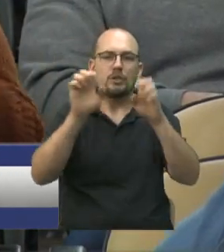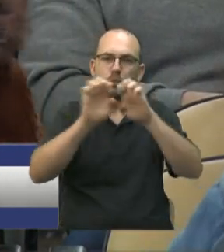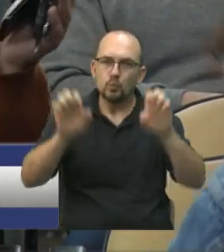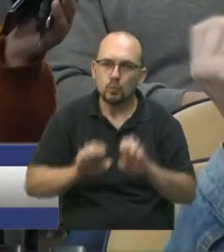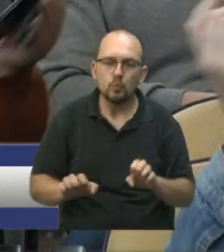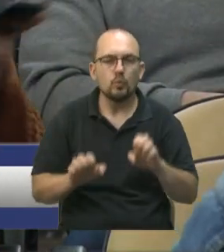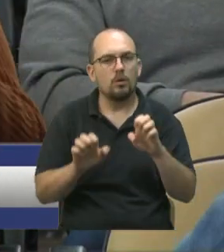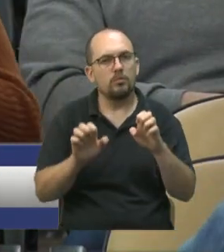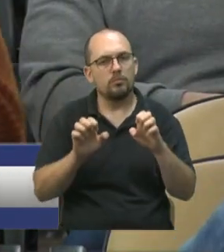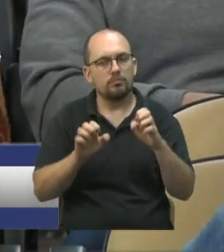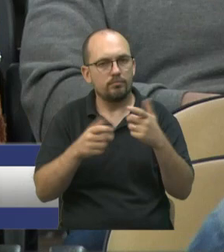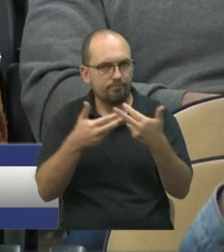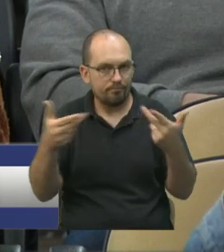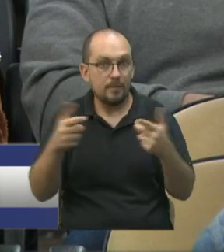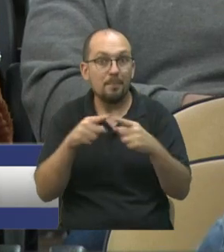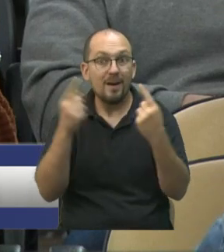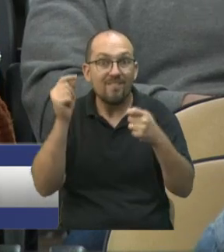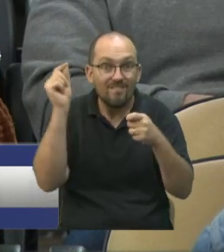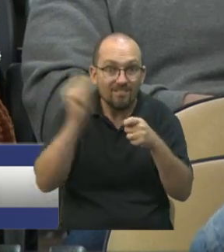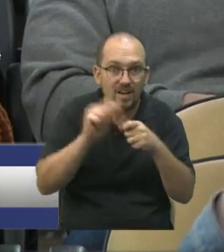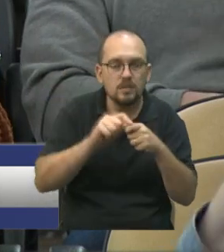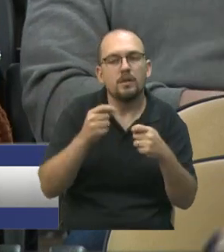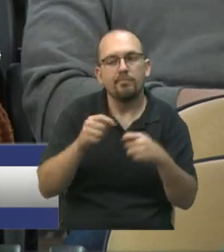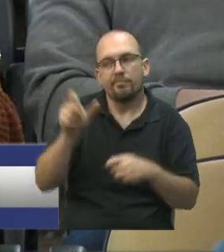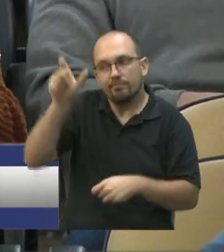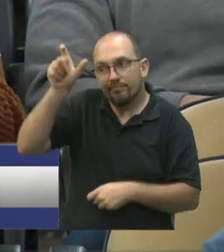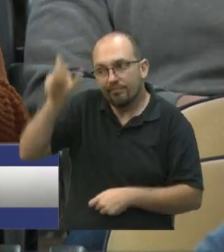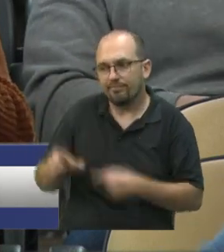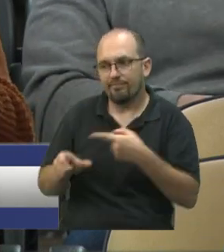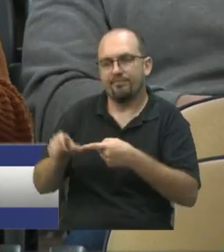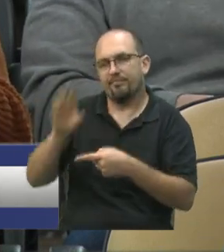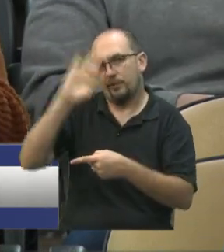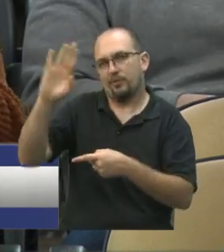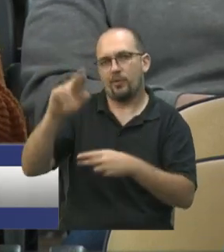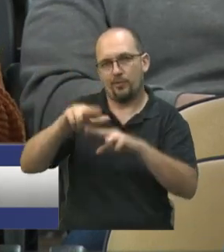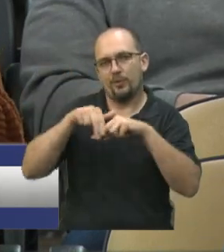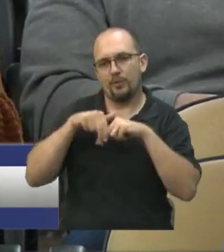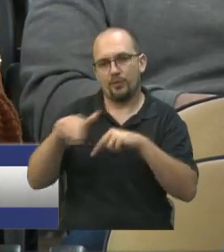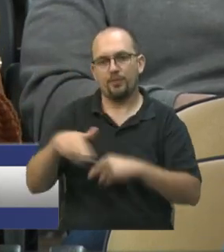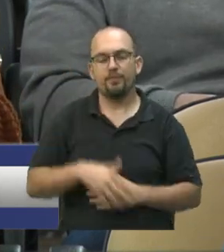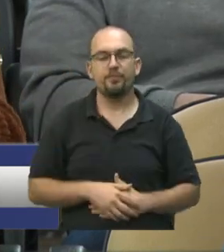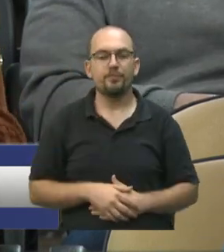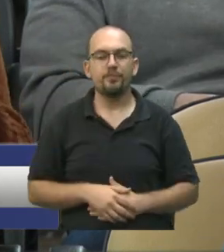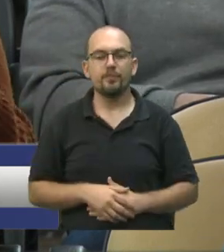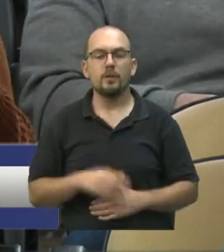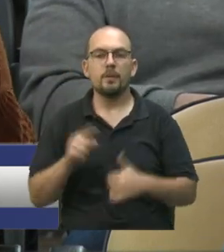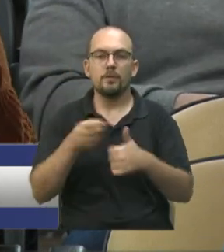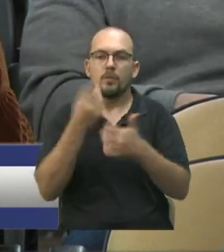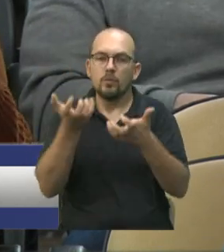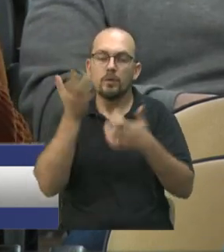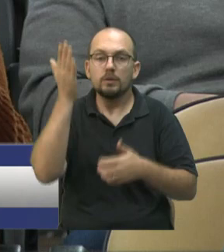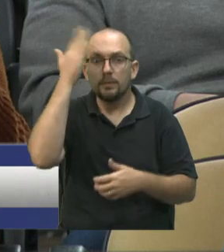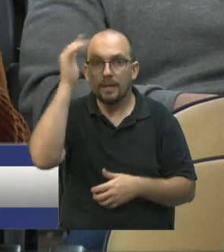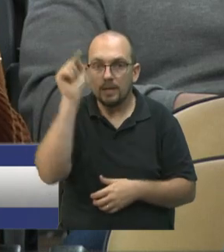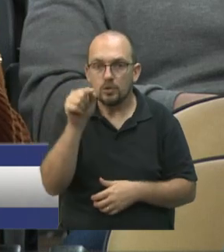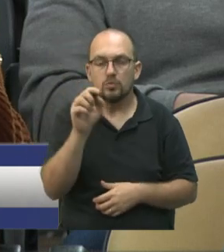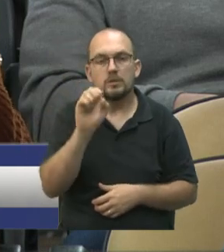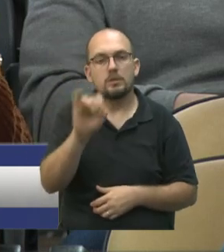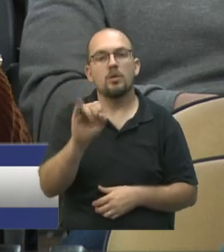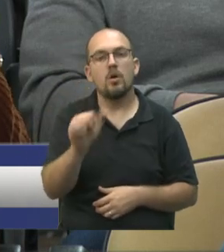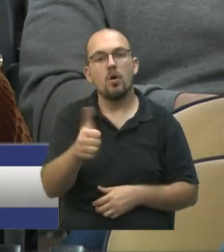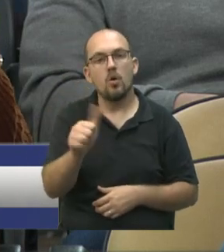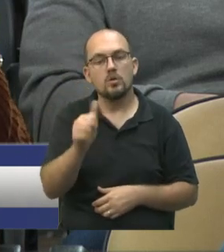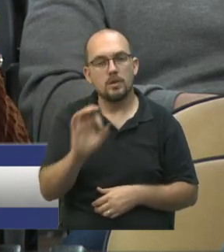para fazer tudo isso funcionar, servidor. Então, primeiro, mas eu quero saber, se os